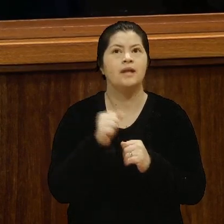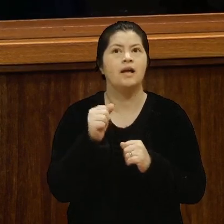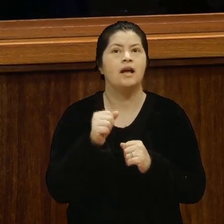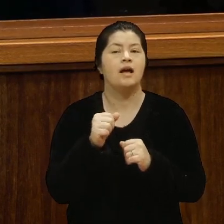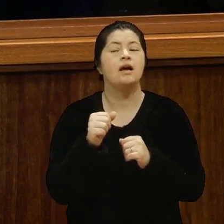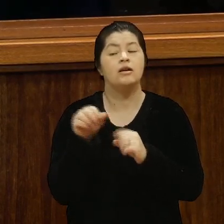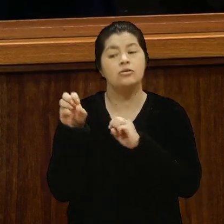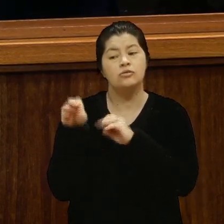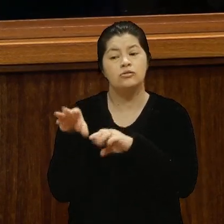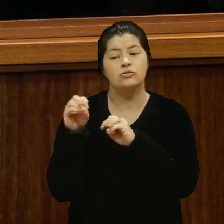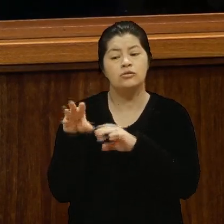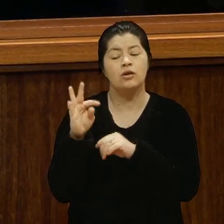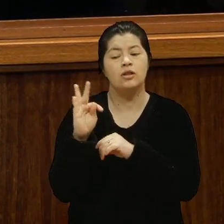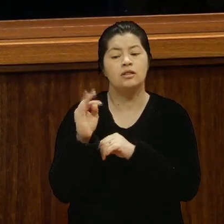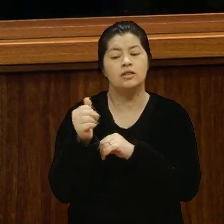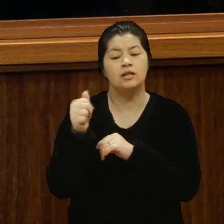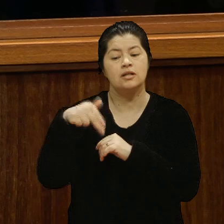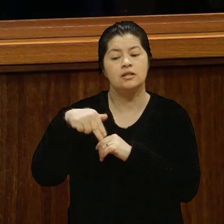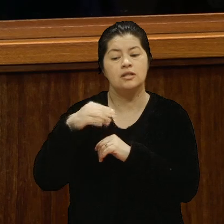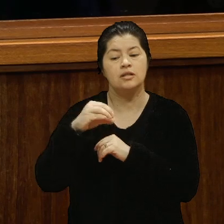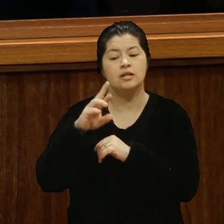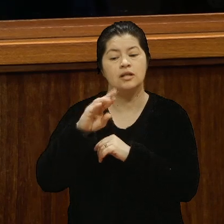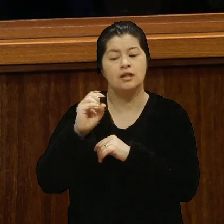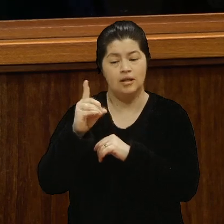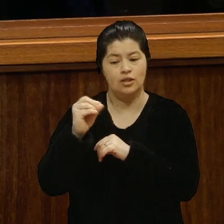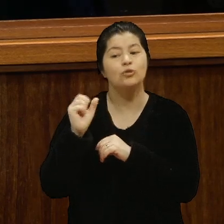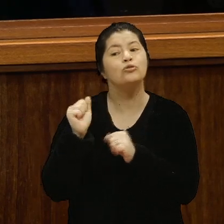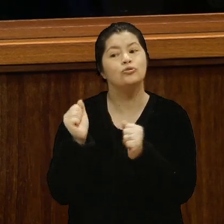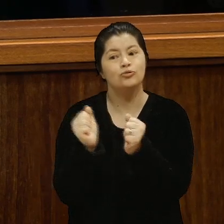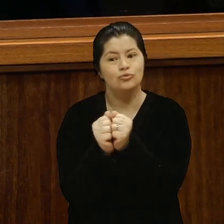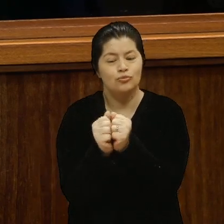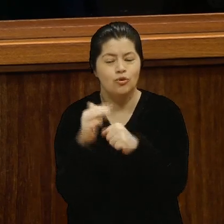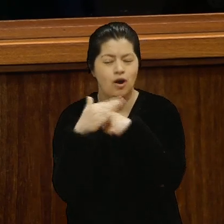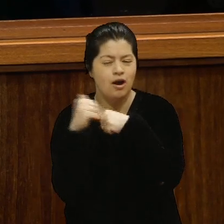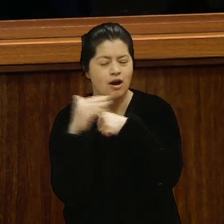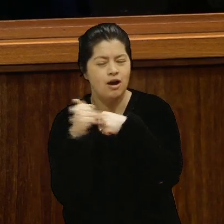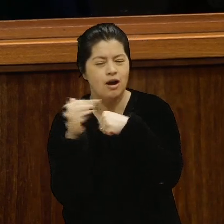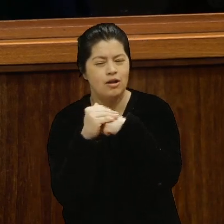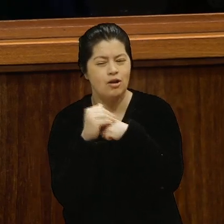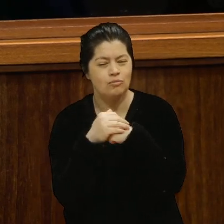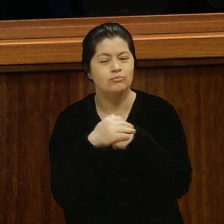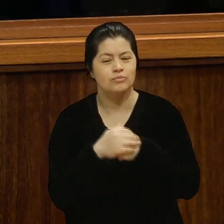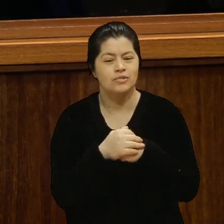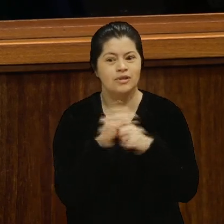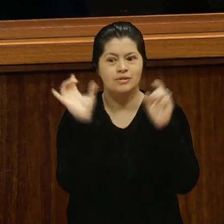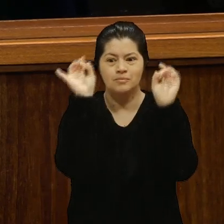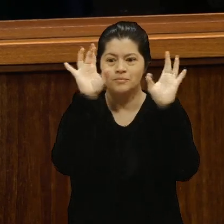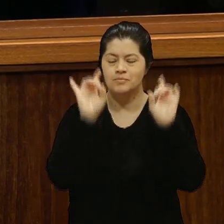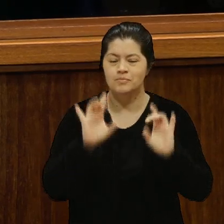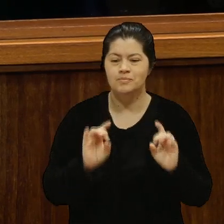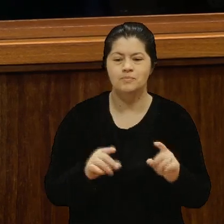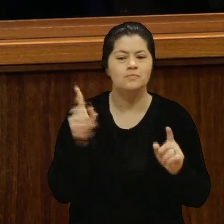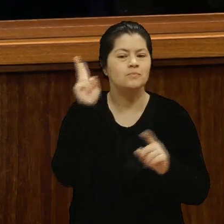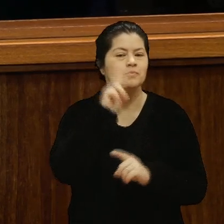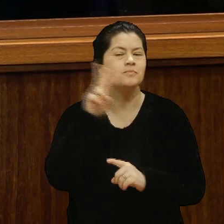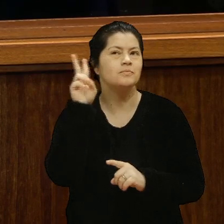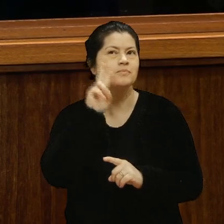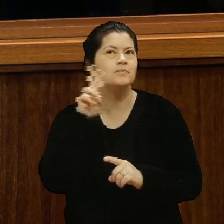no Tancredo, é uma escola assim que eu tenho um carinho bastante especial, uma história